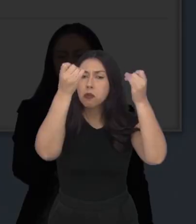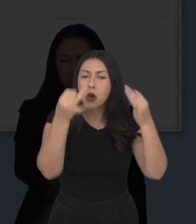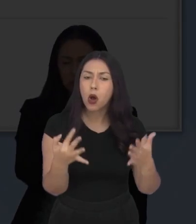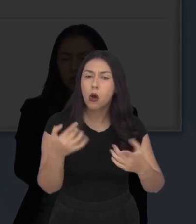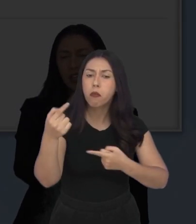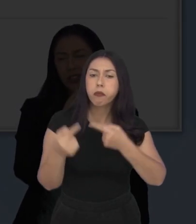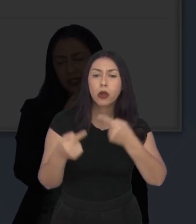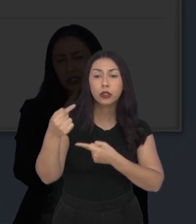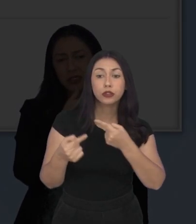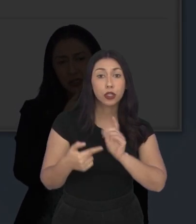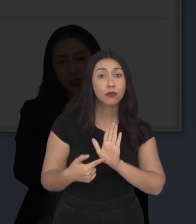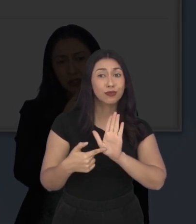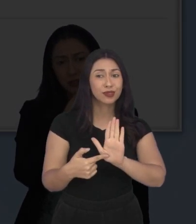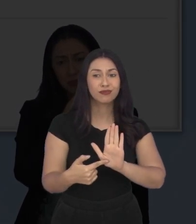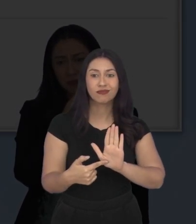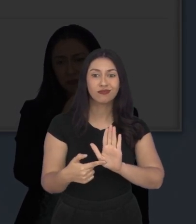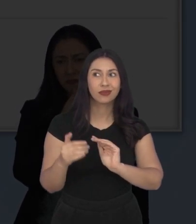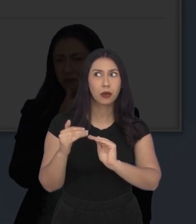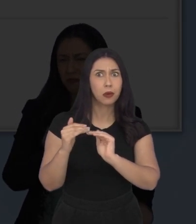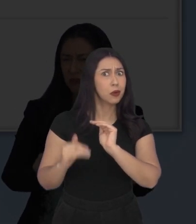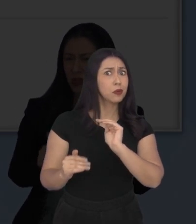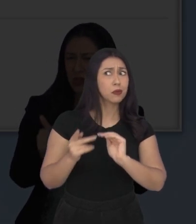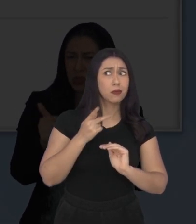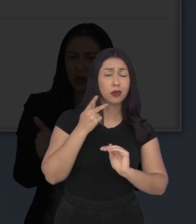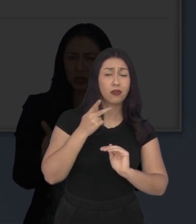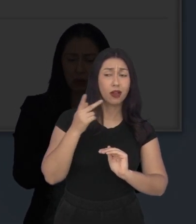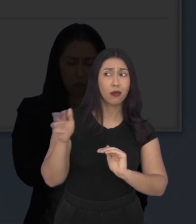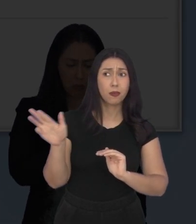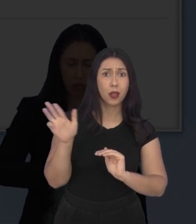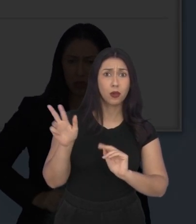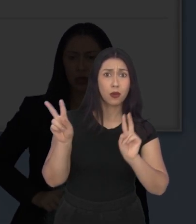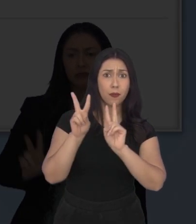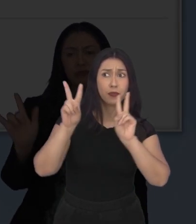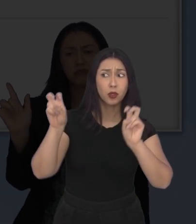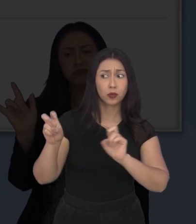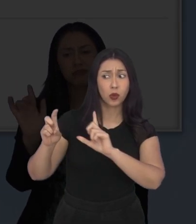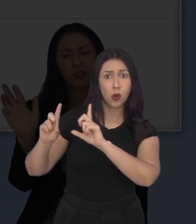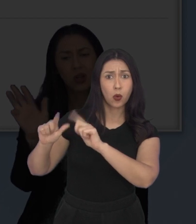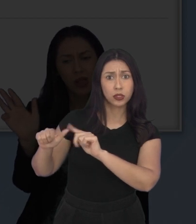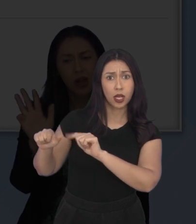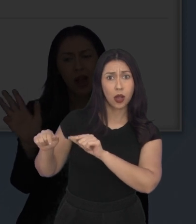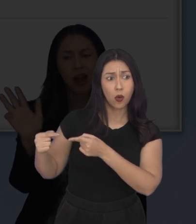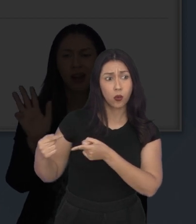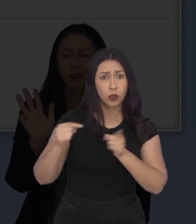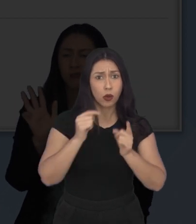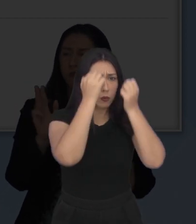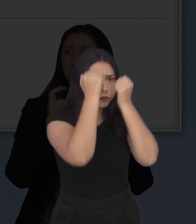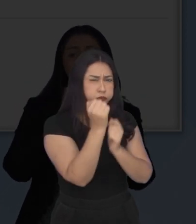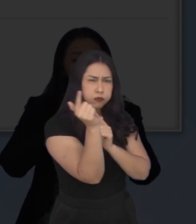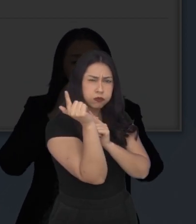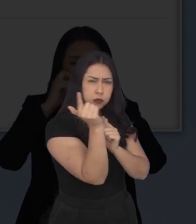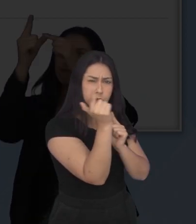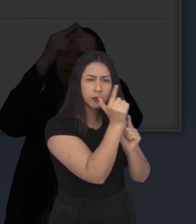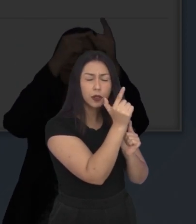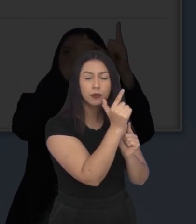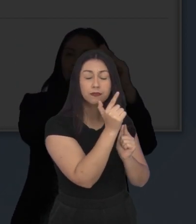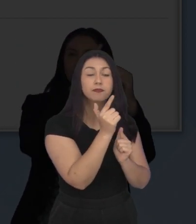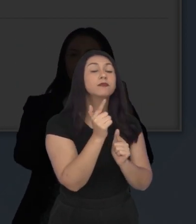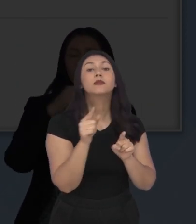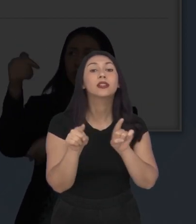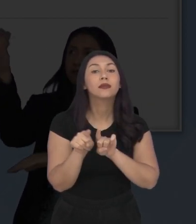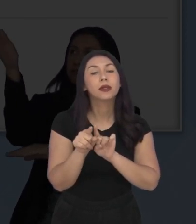diversos fatores. Um deles é o clima. Calor intenso e chuva favorecem a proliferação do mosquito Aedes aegypti, transmissor